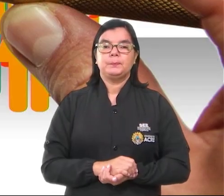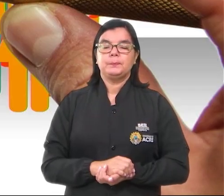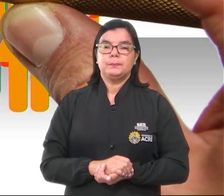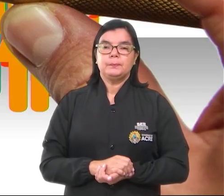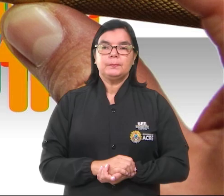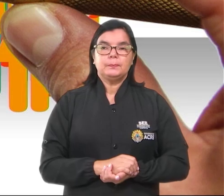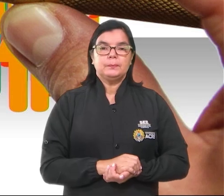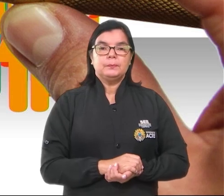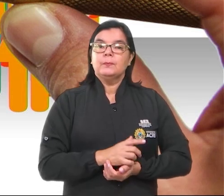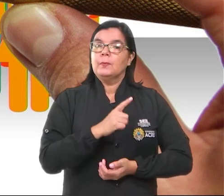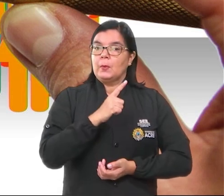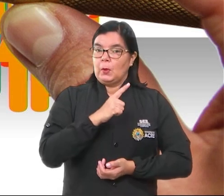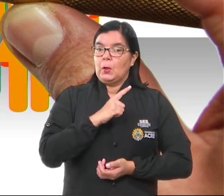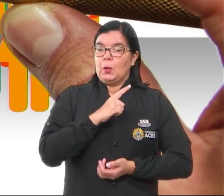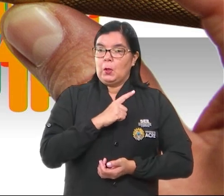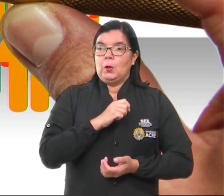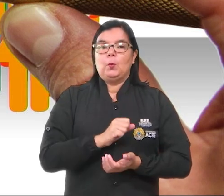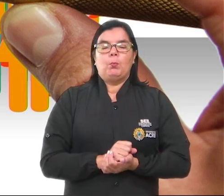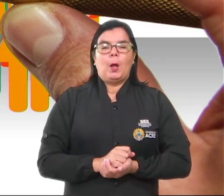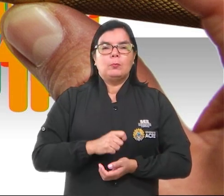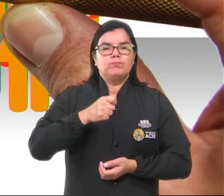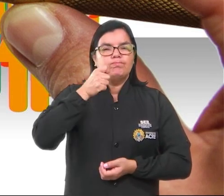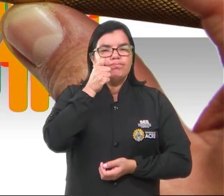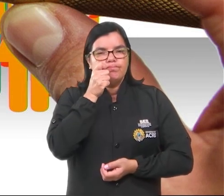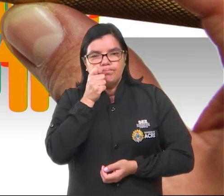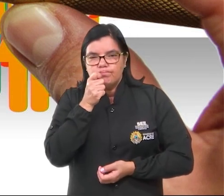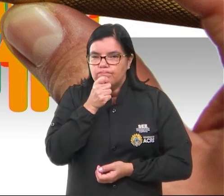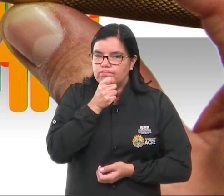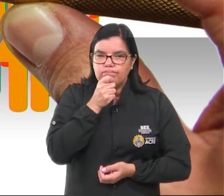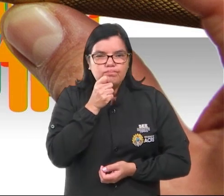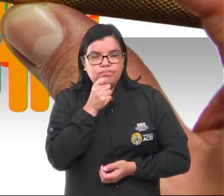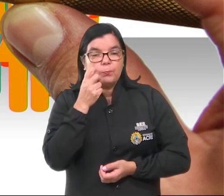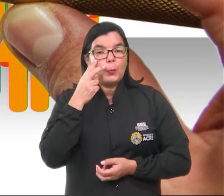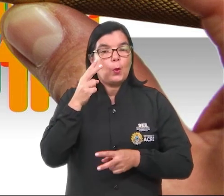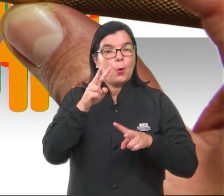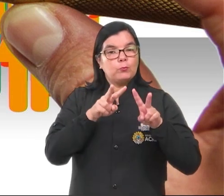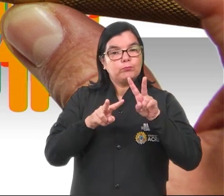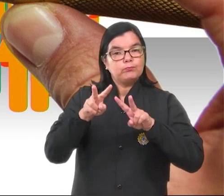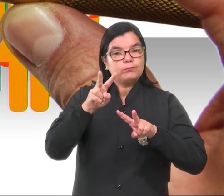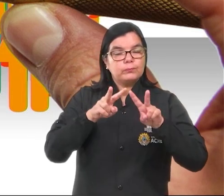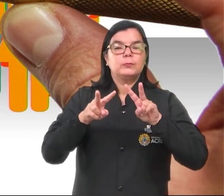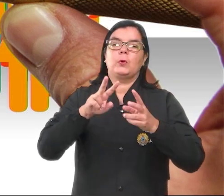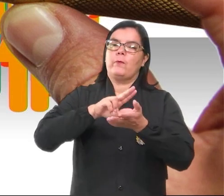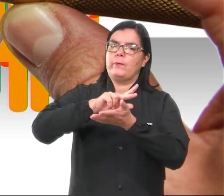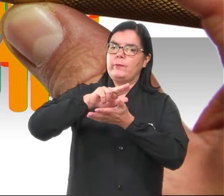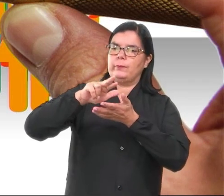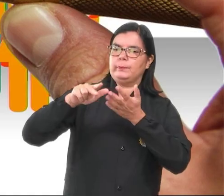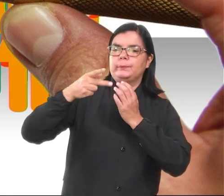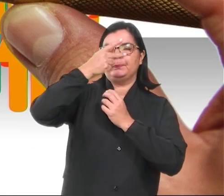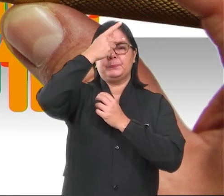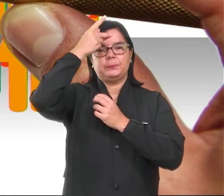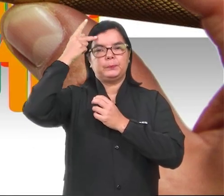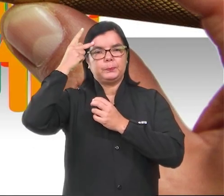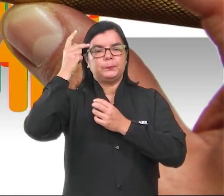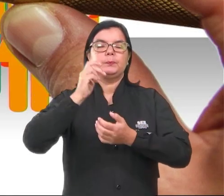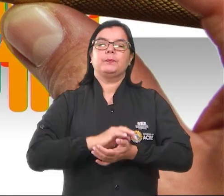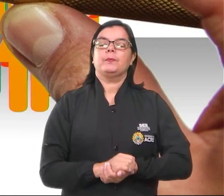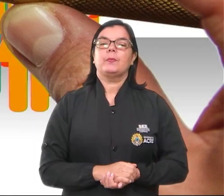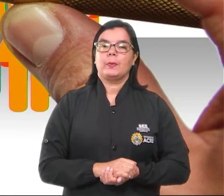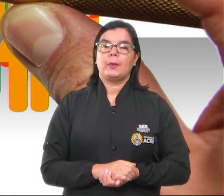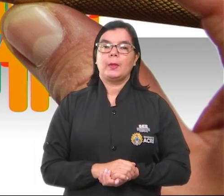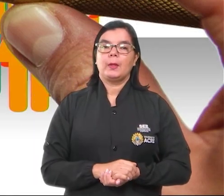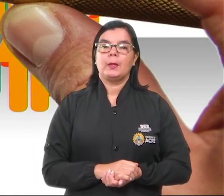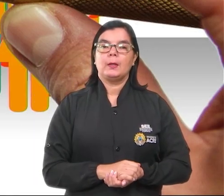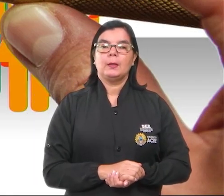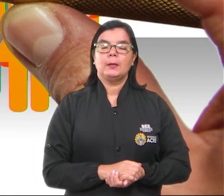ainda, nós temos aqui uma lupa, né, visualizando uma série de pessoas. E nós temos